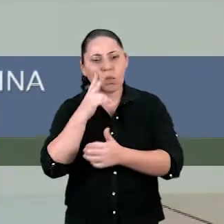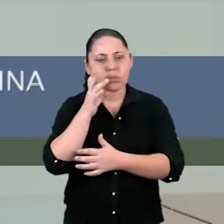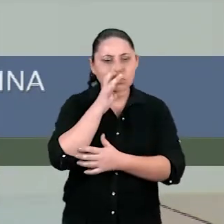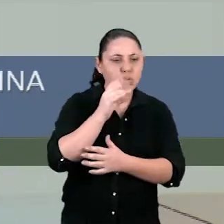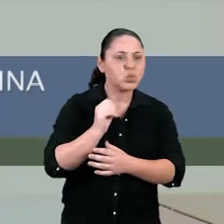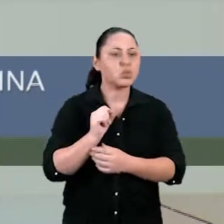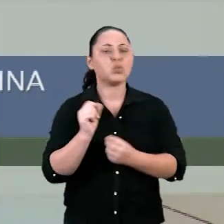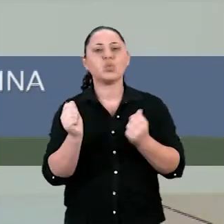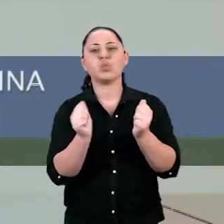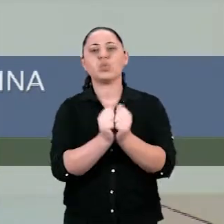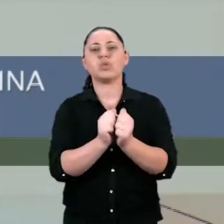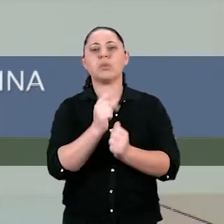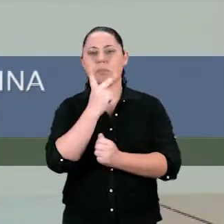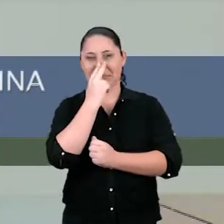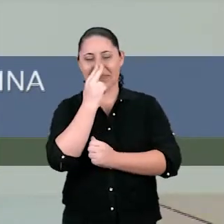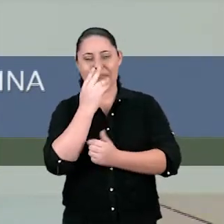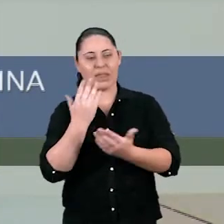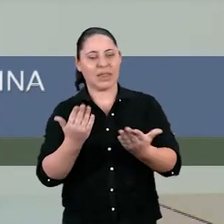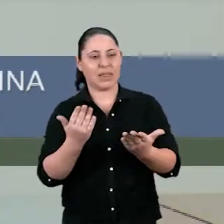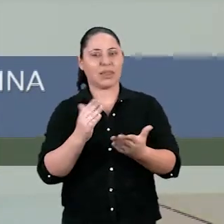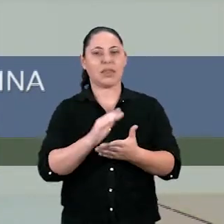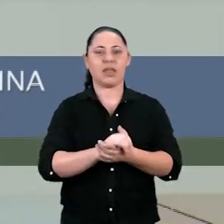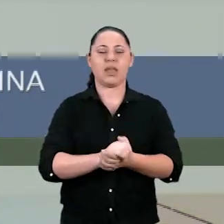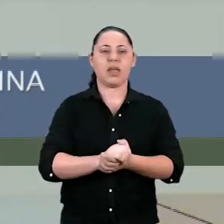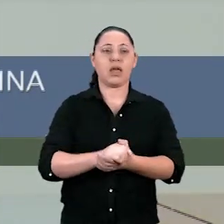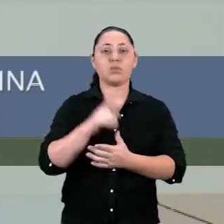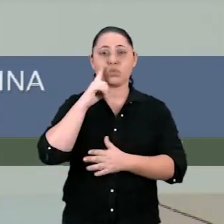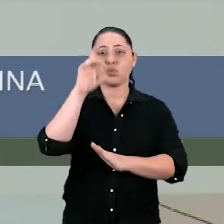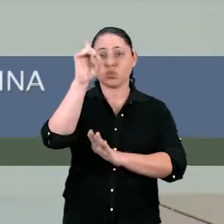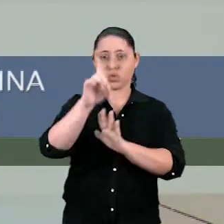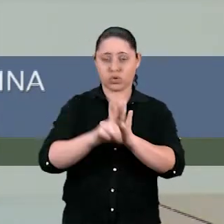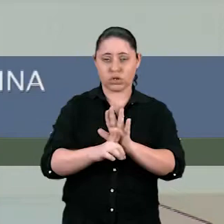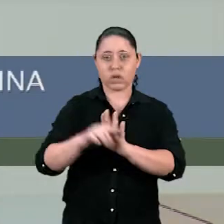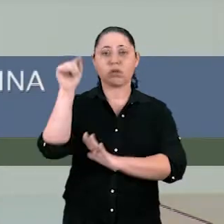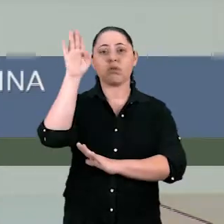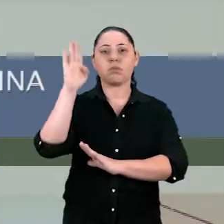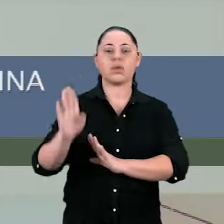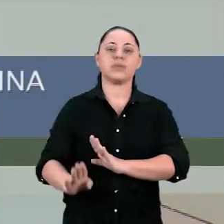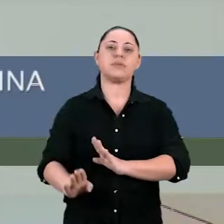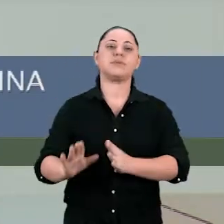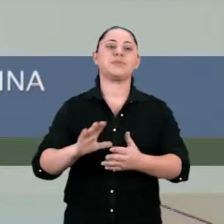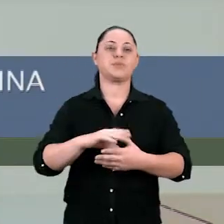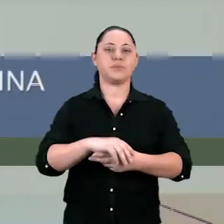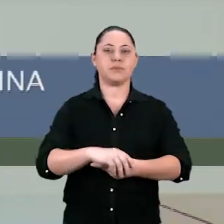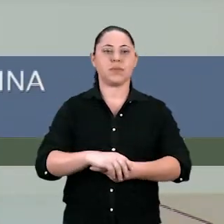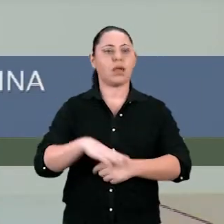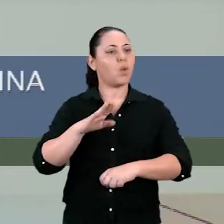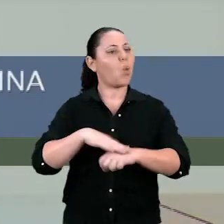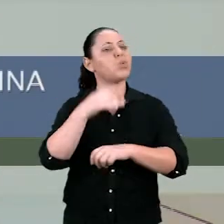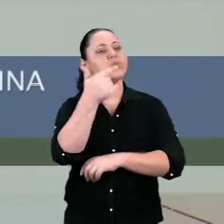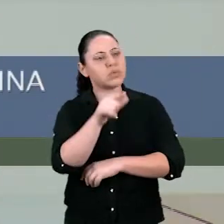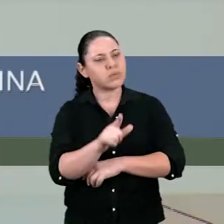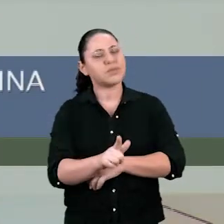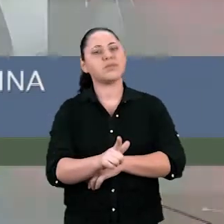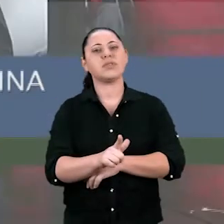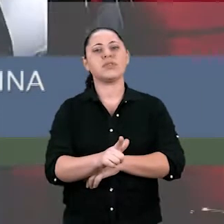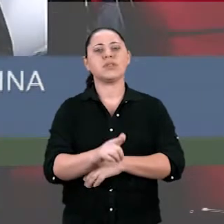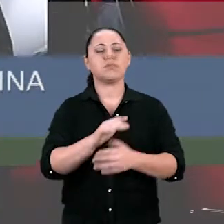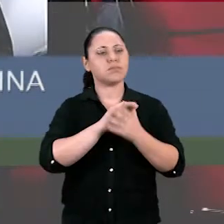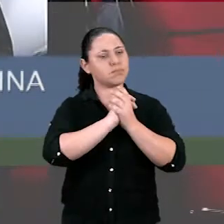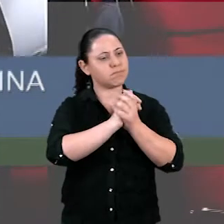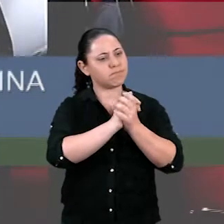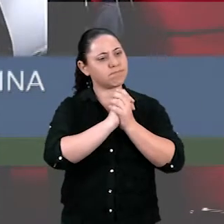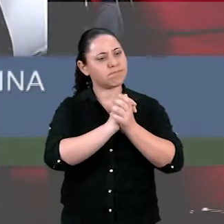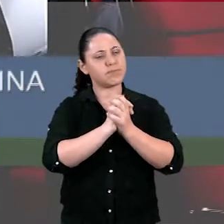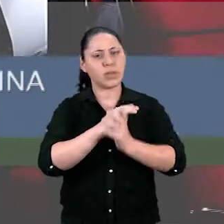trazido em termos de inovação, né, para o direito brasileiro. Então, mais uma vez, parabéns,